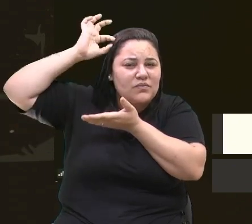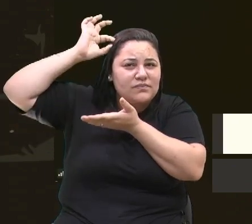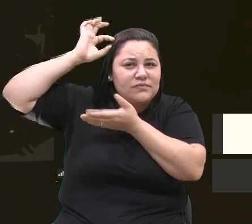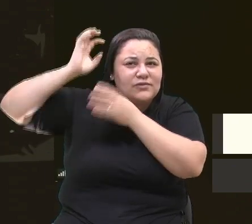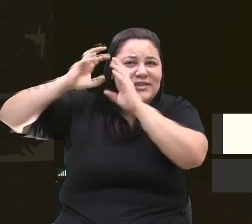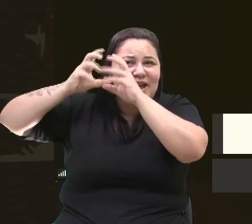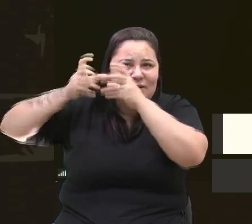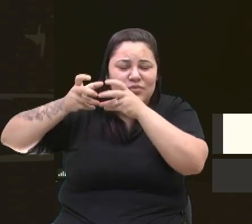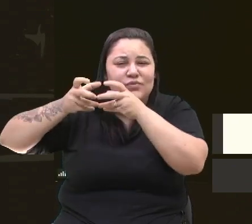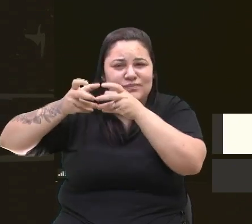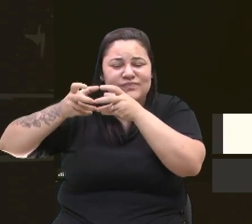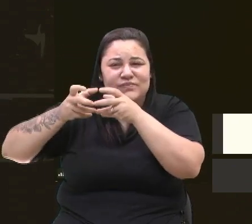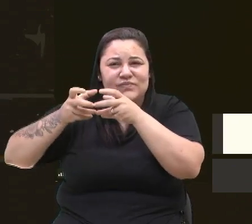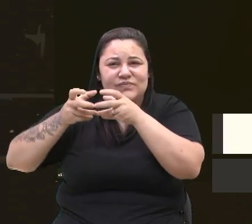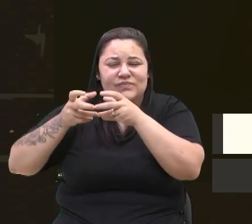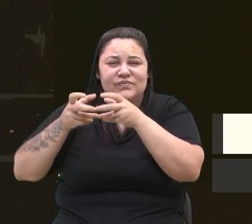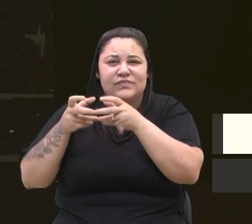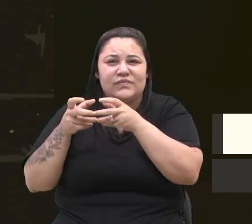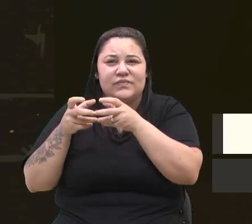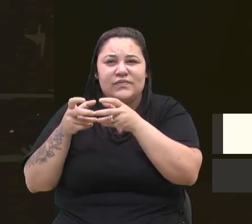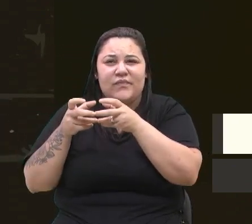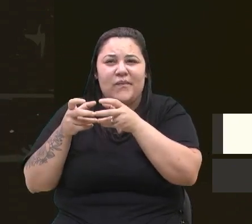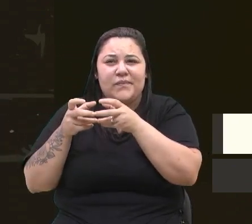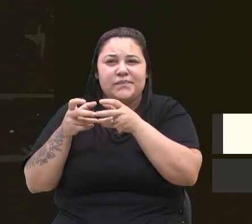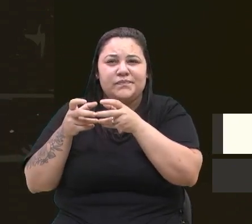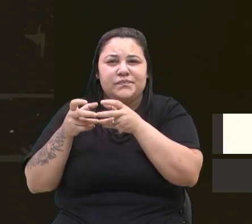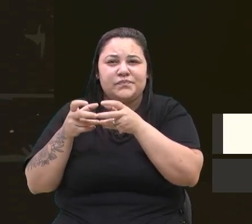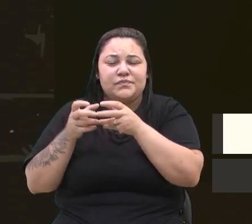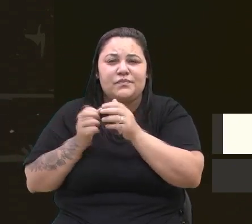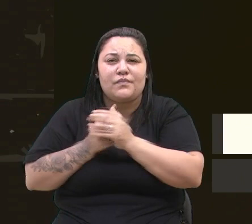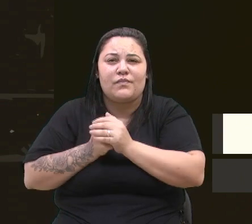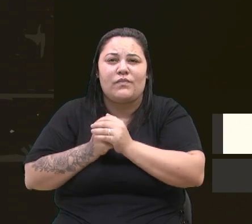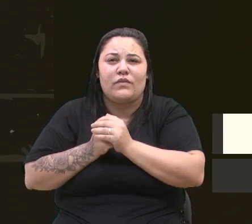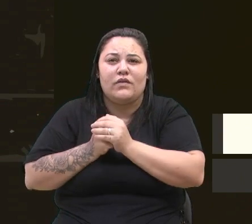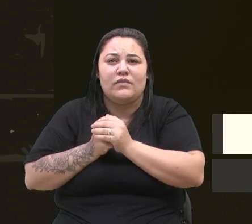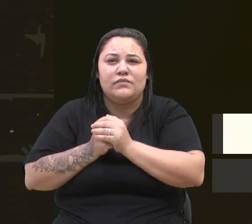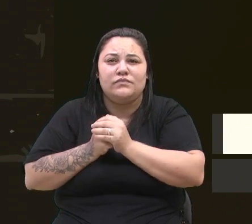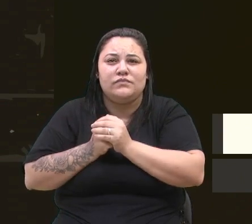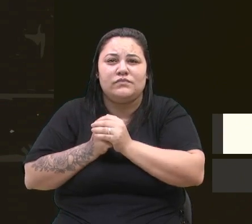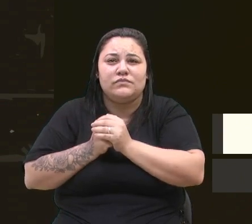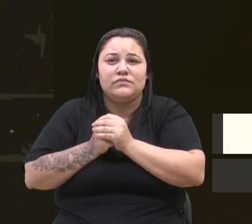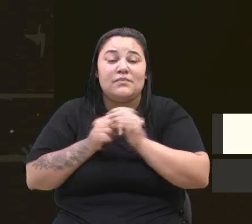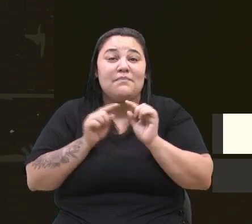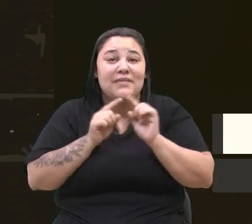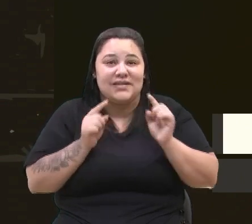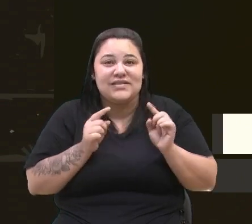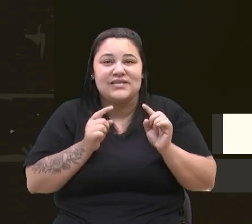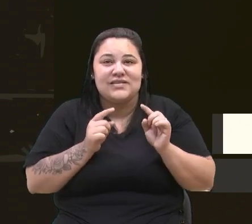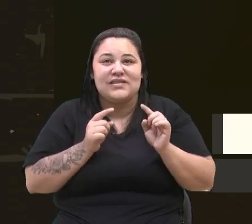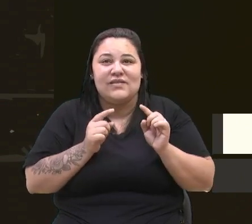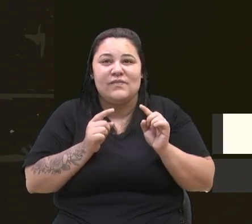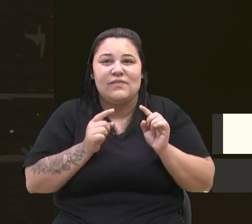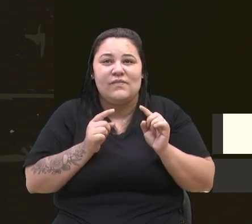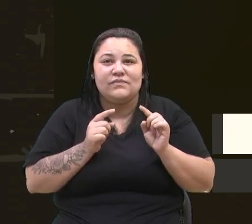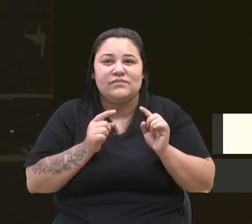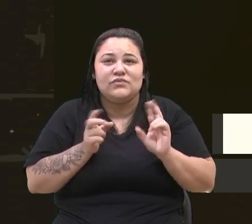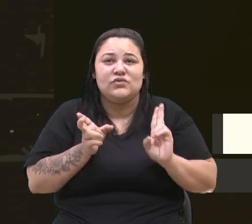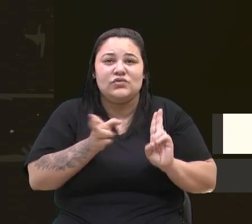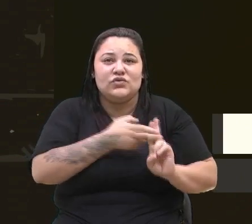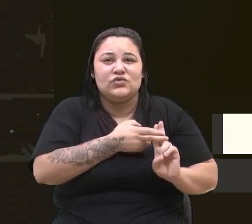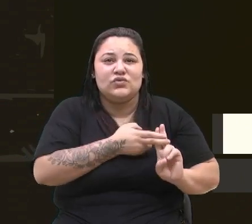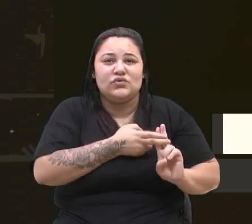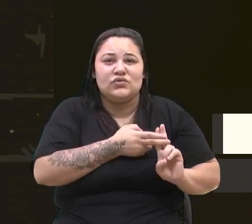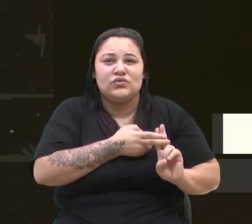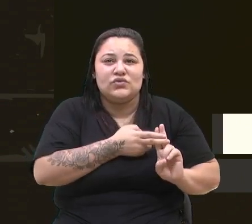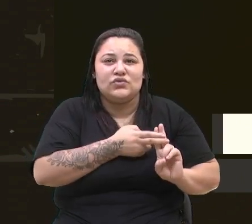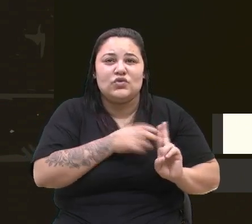no local do ouvido, né? Mas, porém, o SUS só dá quando é para os